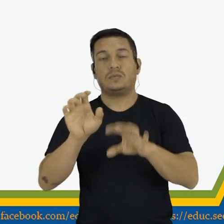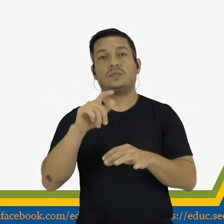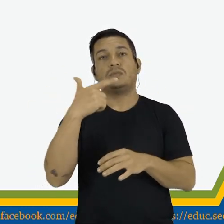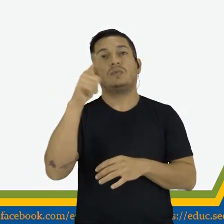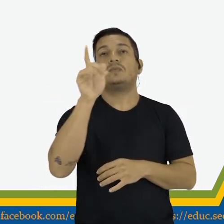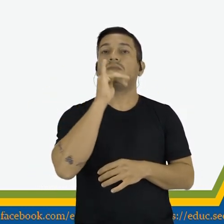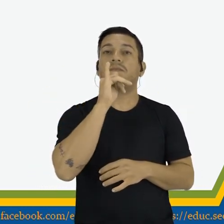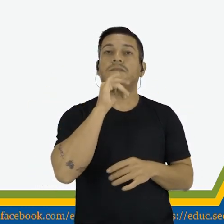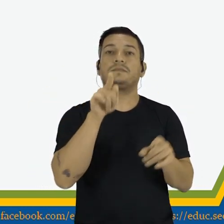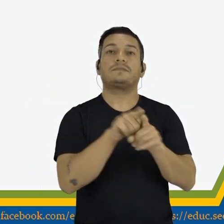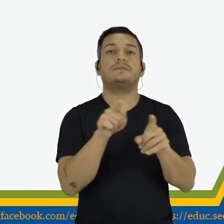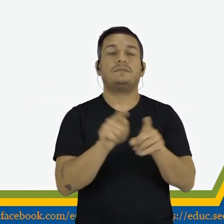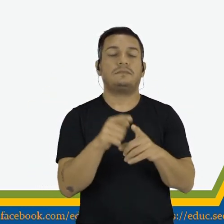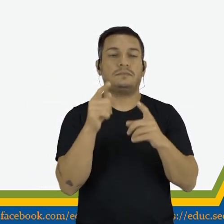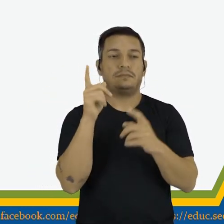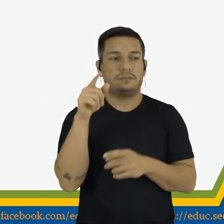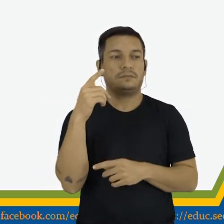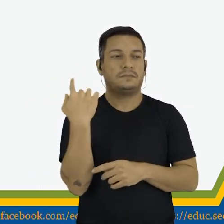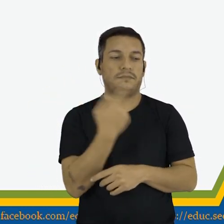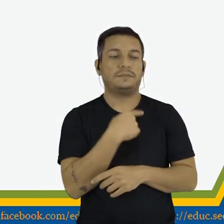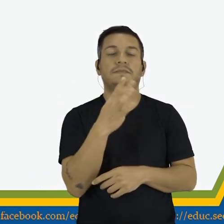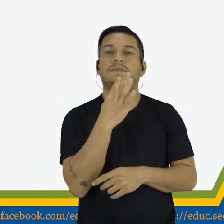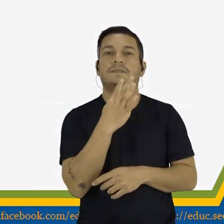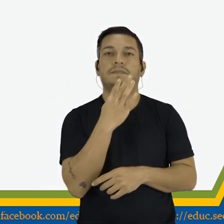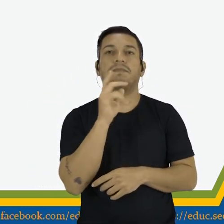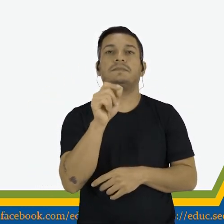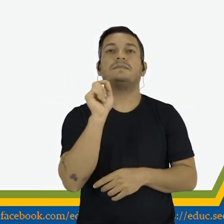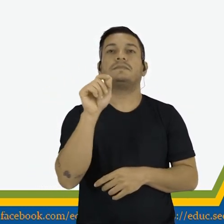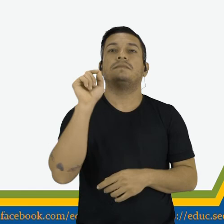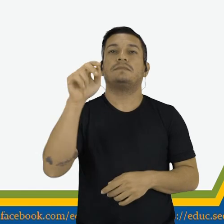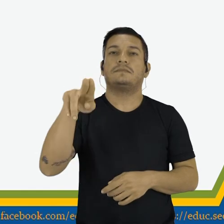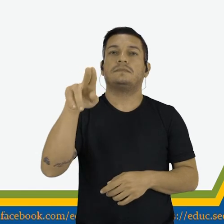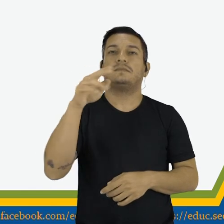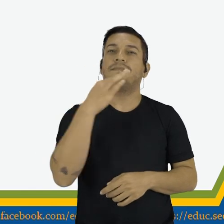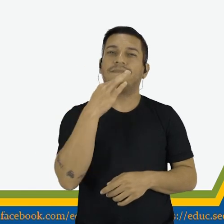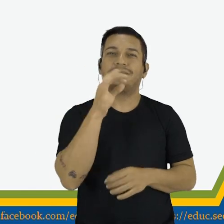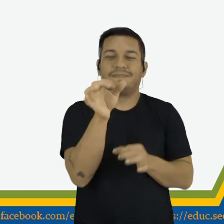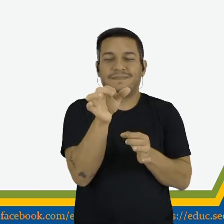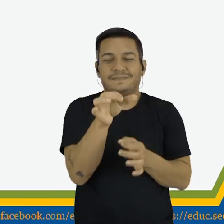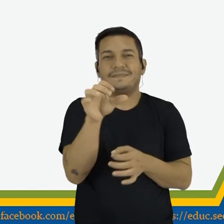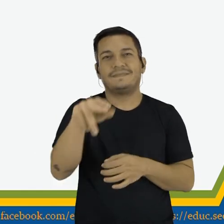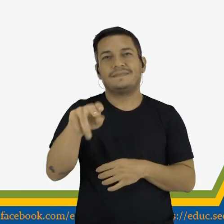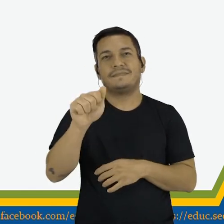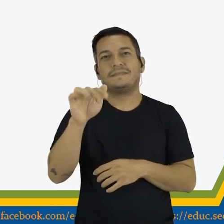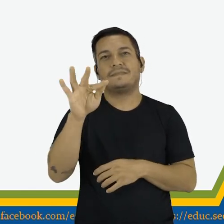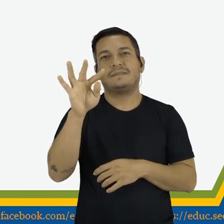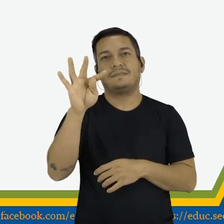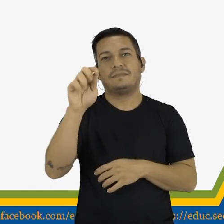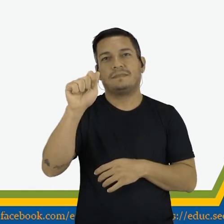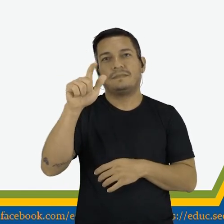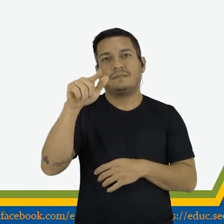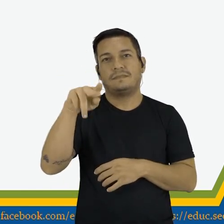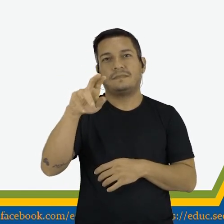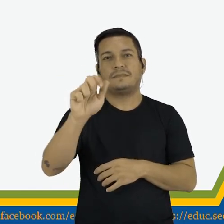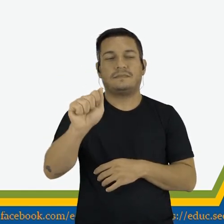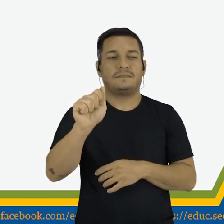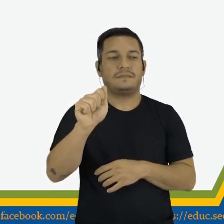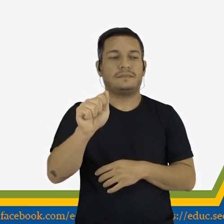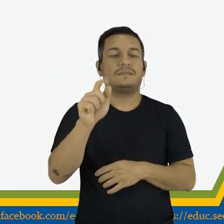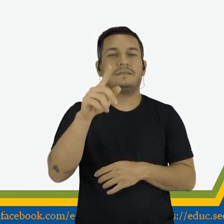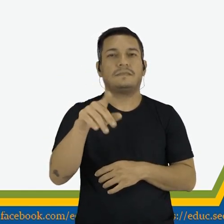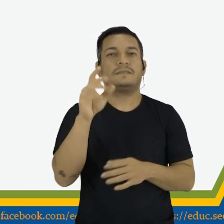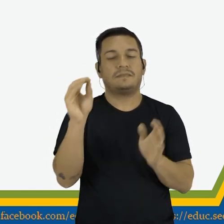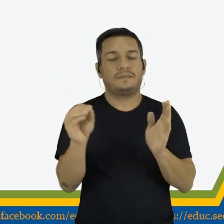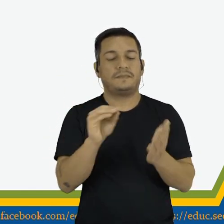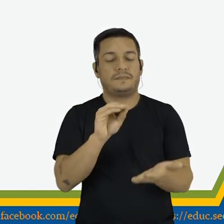Outro exemplo também muito comum, muito conhecido, é o uso da naftalina. Você colocar